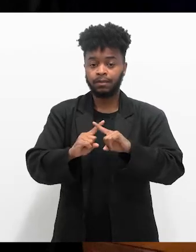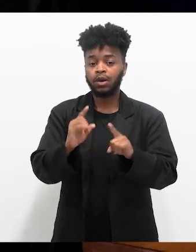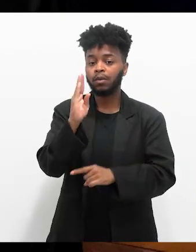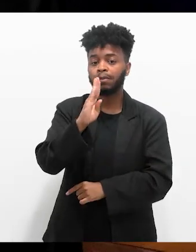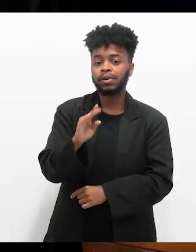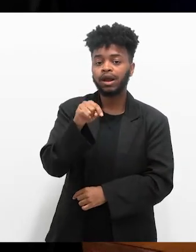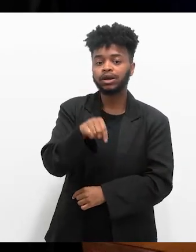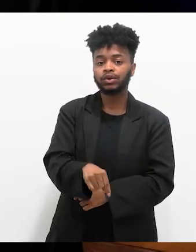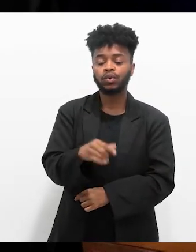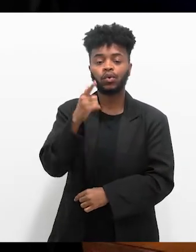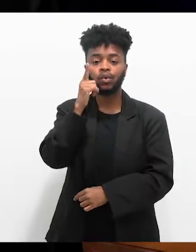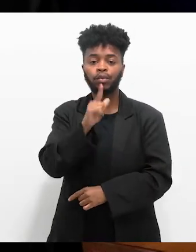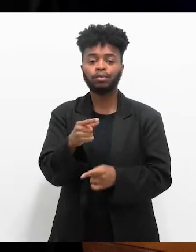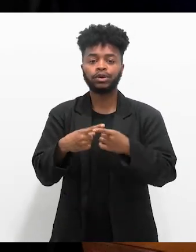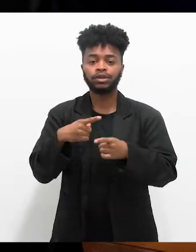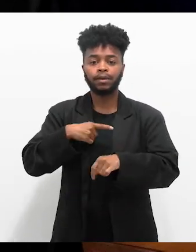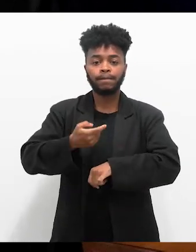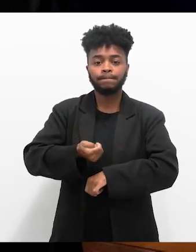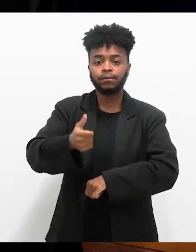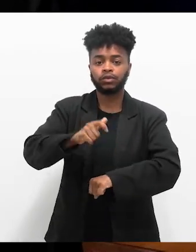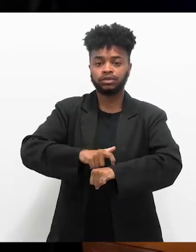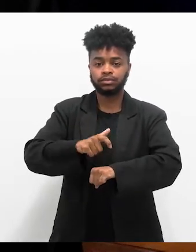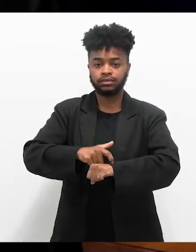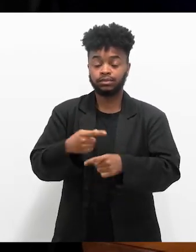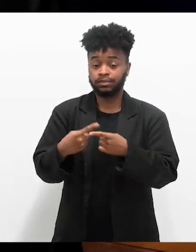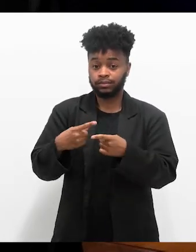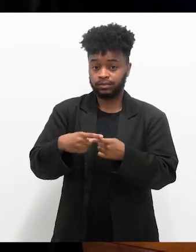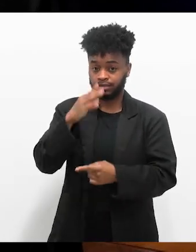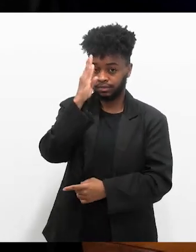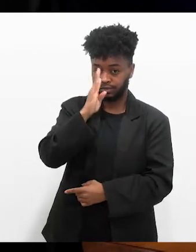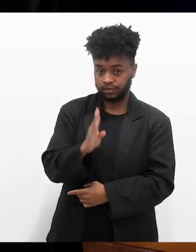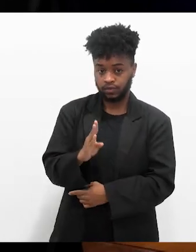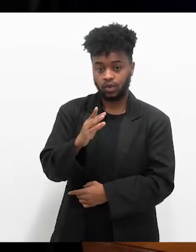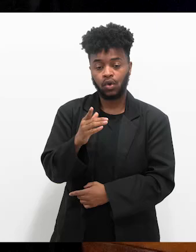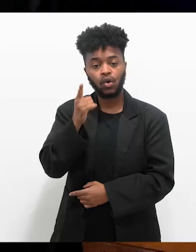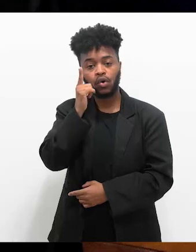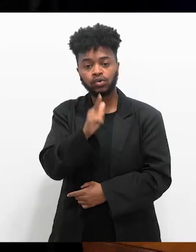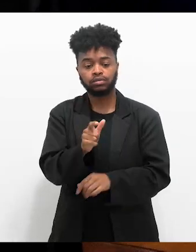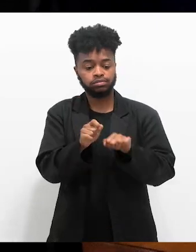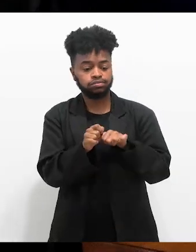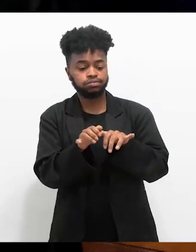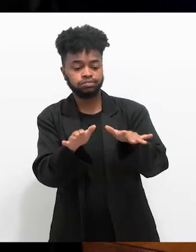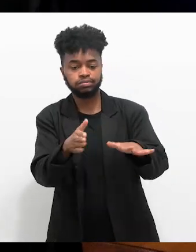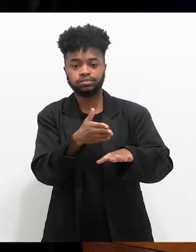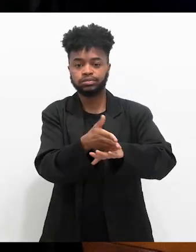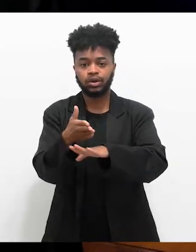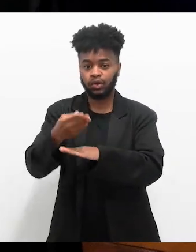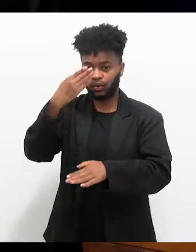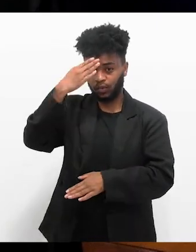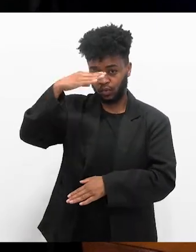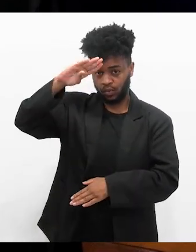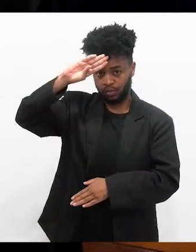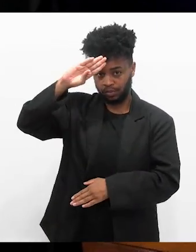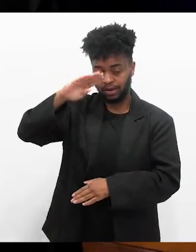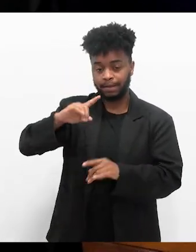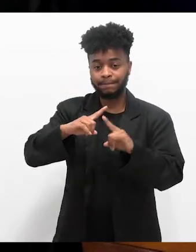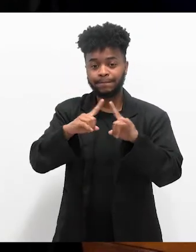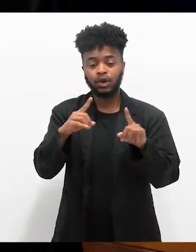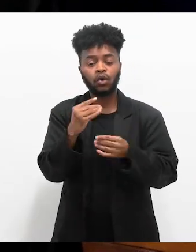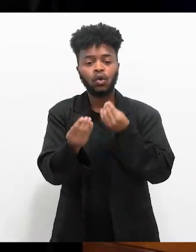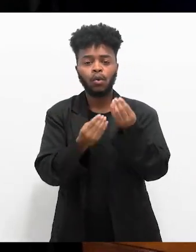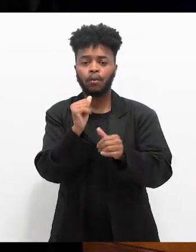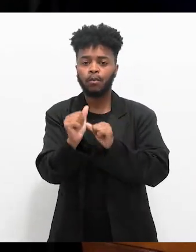aqui, porque chegou pouco tempo, né? E o brasileiro consegue manter muito os traços cubanos dentro do seu Ifá. Vai mudar um pouco a